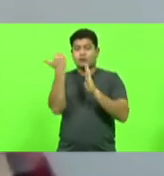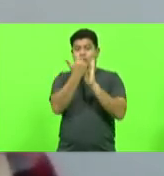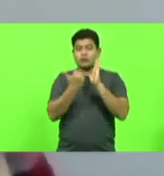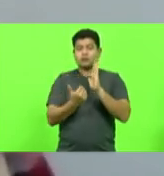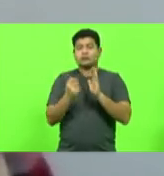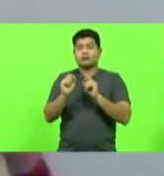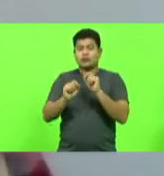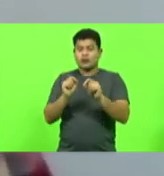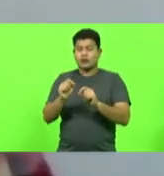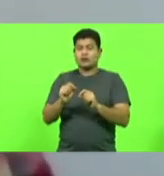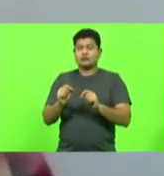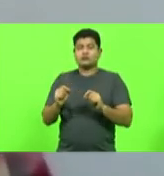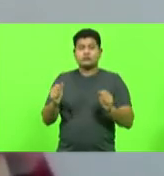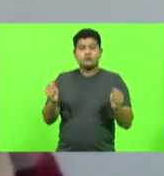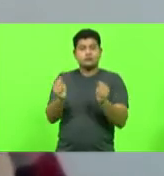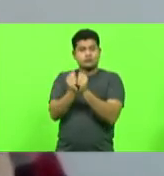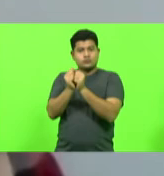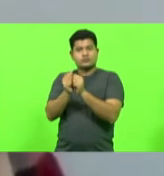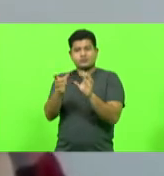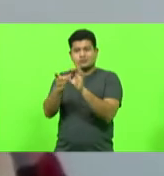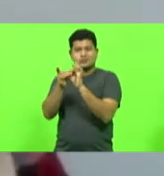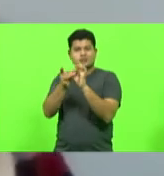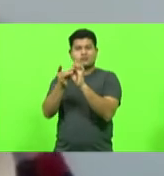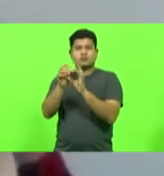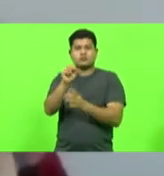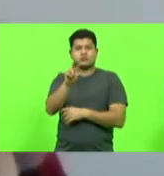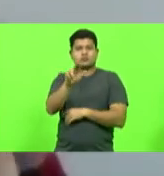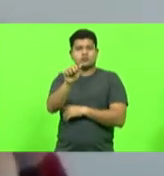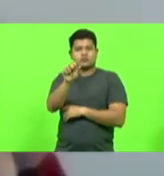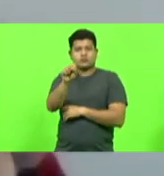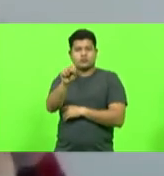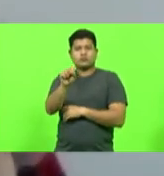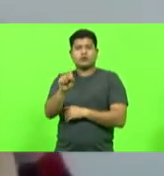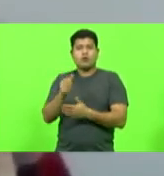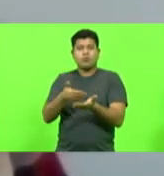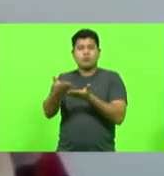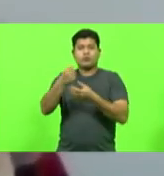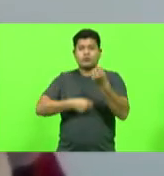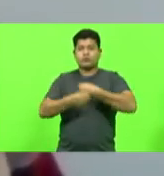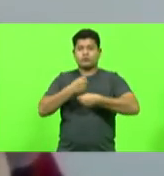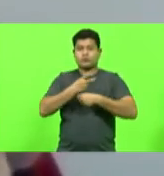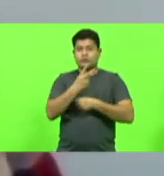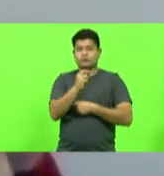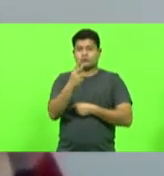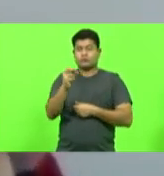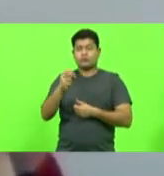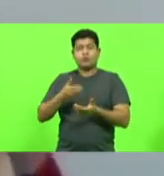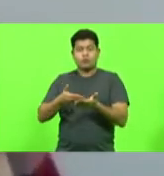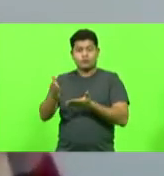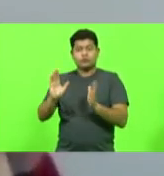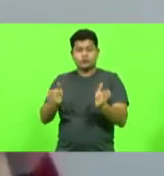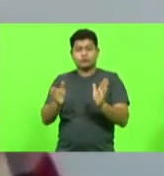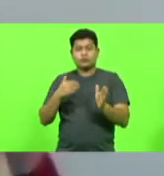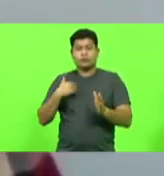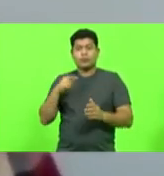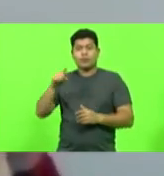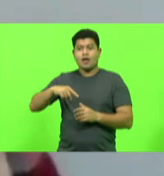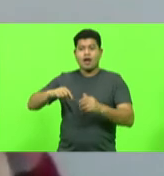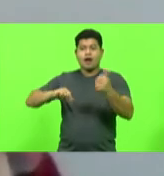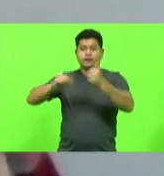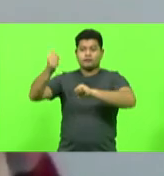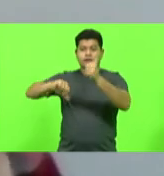SUAS, que foi iniciado ainda no ano passado, em que é realizado o diagnóstico da polícia de assistência social de cada